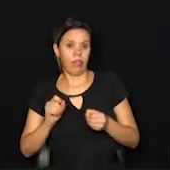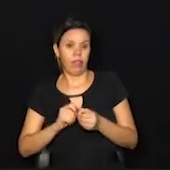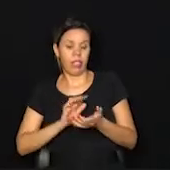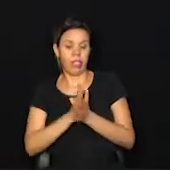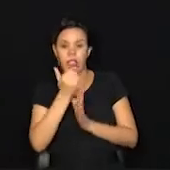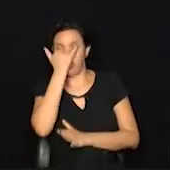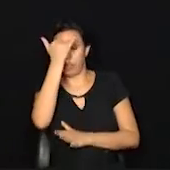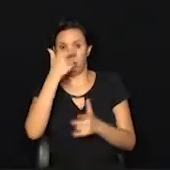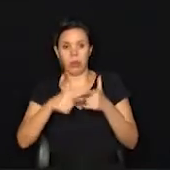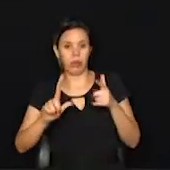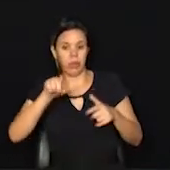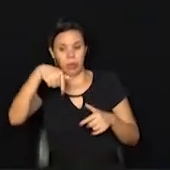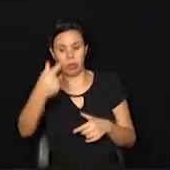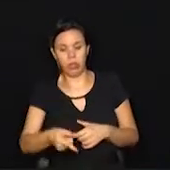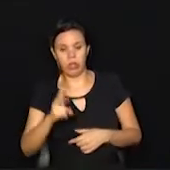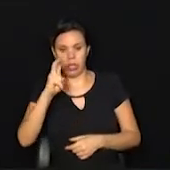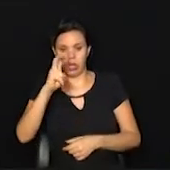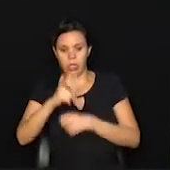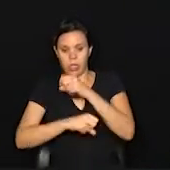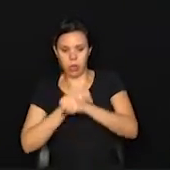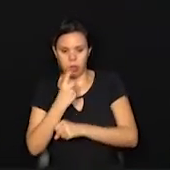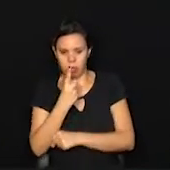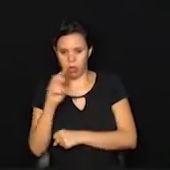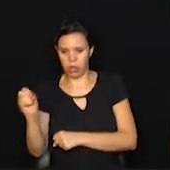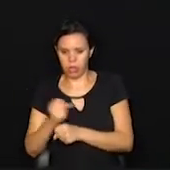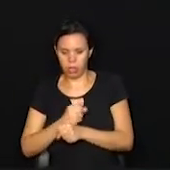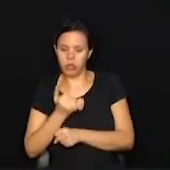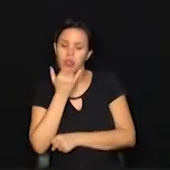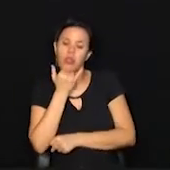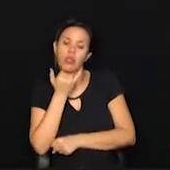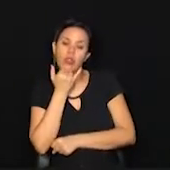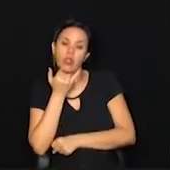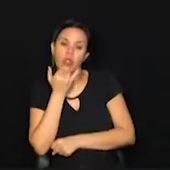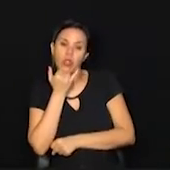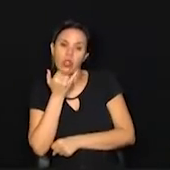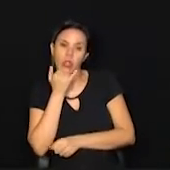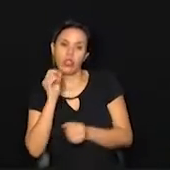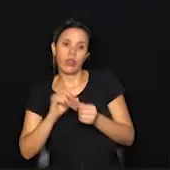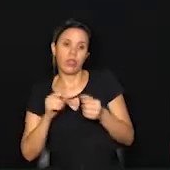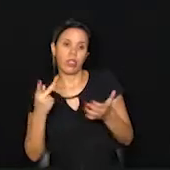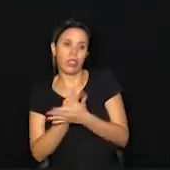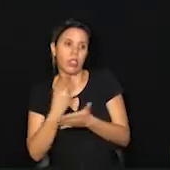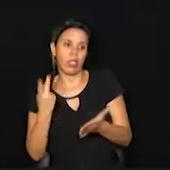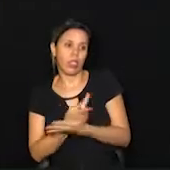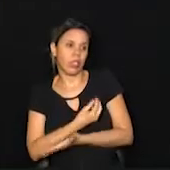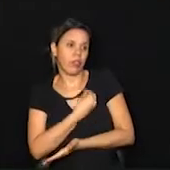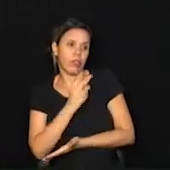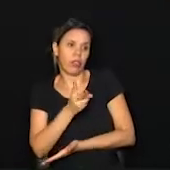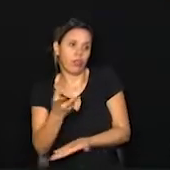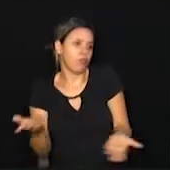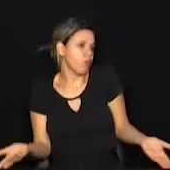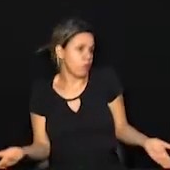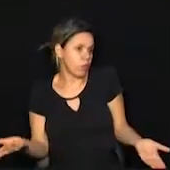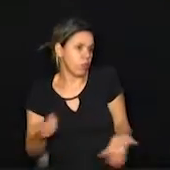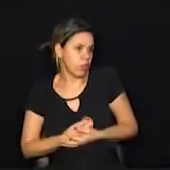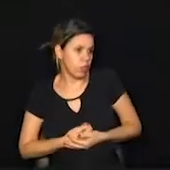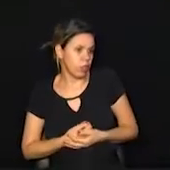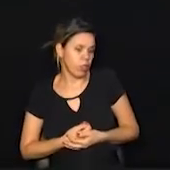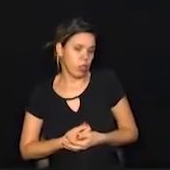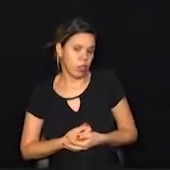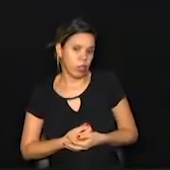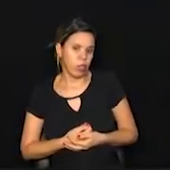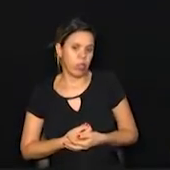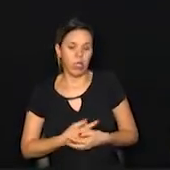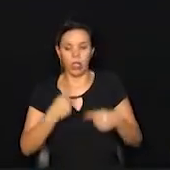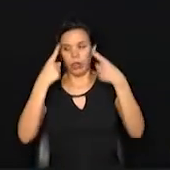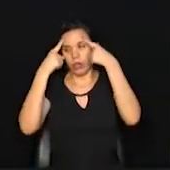barbaridade depois de 15 anos 10 anos 15 anos pedem desculpas parciais pelos que fizeram e a vida continua é um